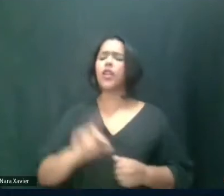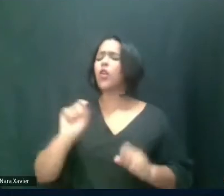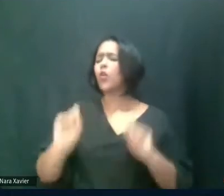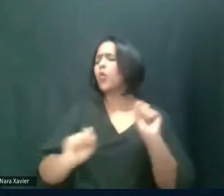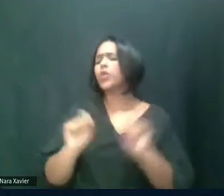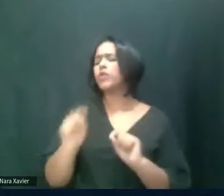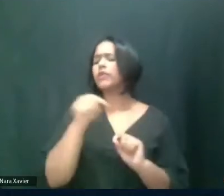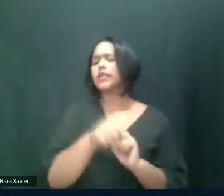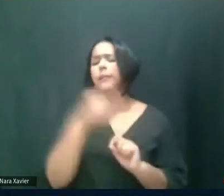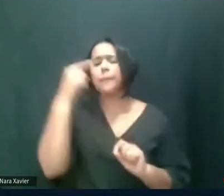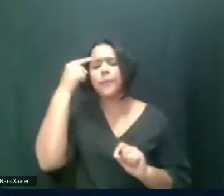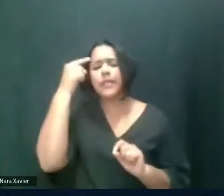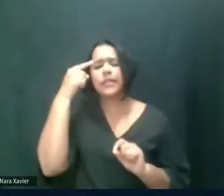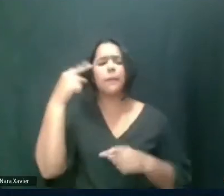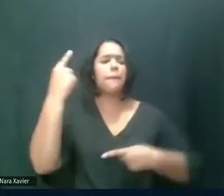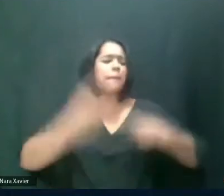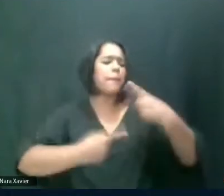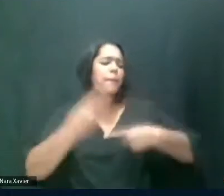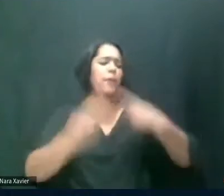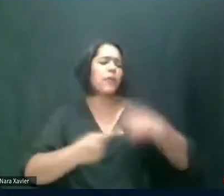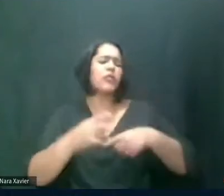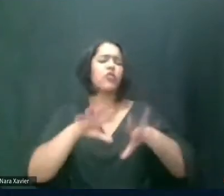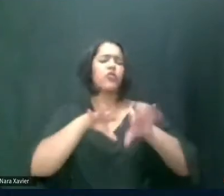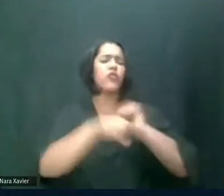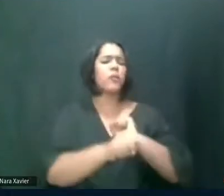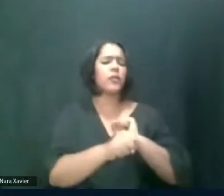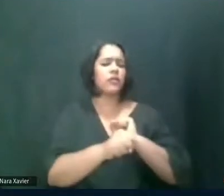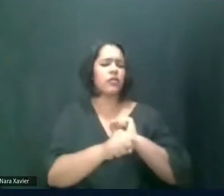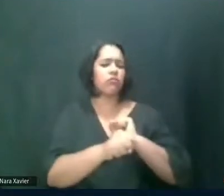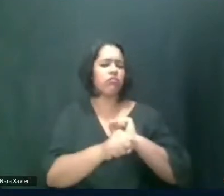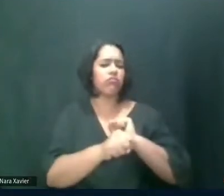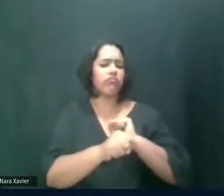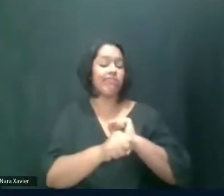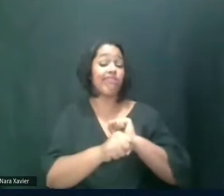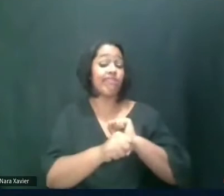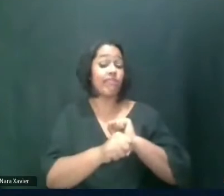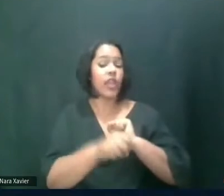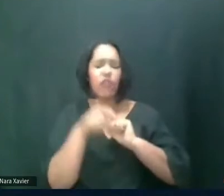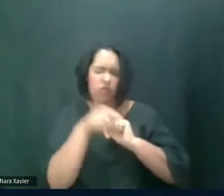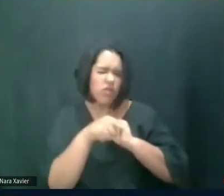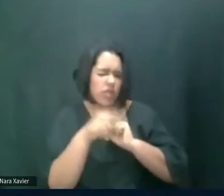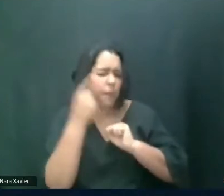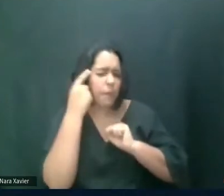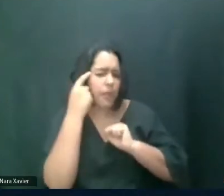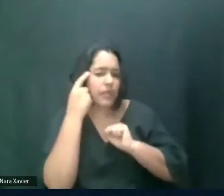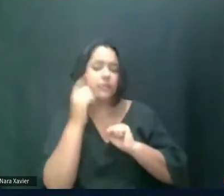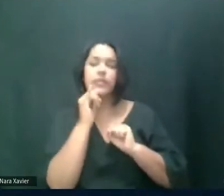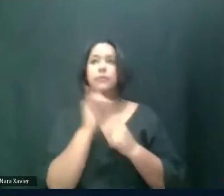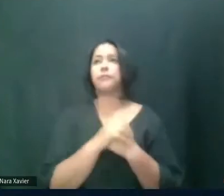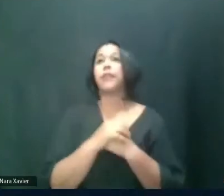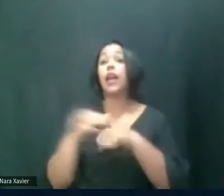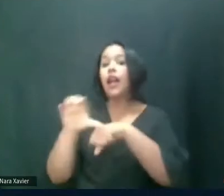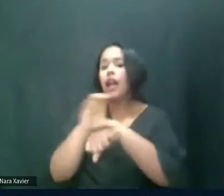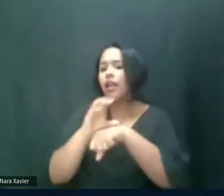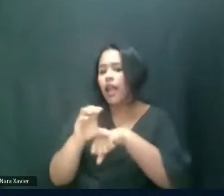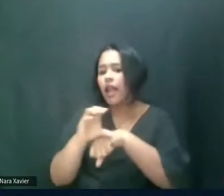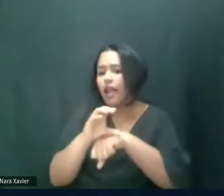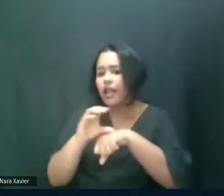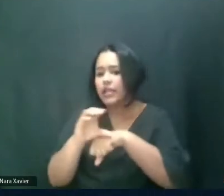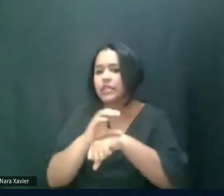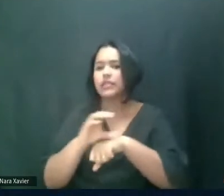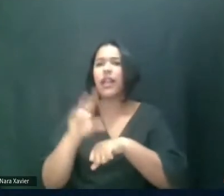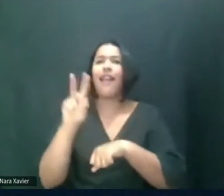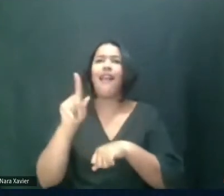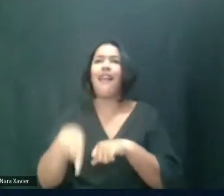você pensa sobre essas políticas de formação? Você não acha que o CAS está sendo